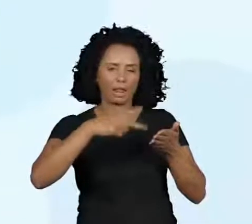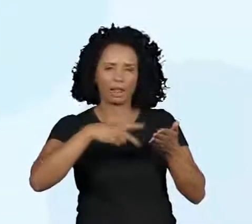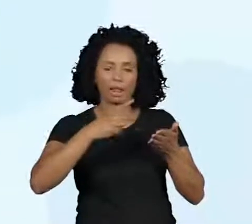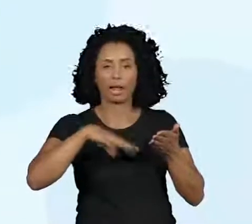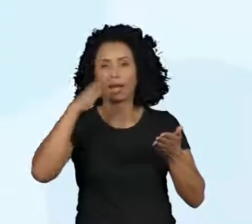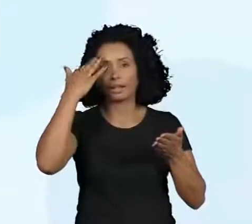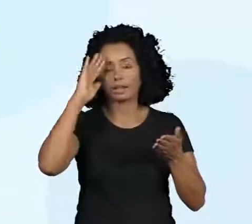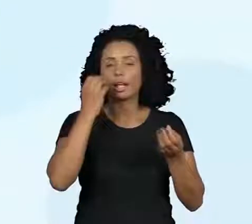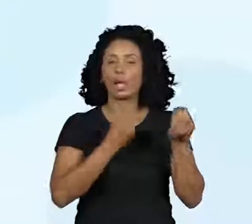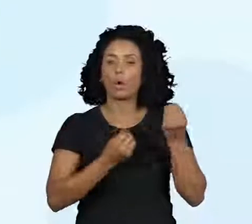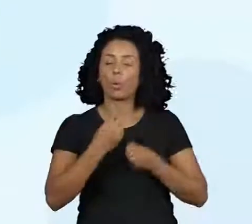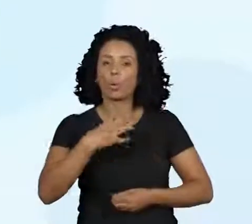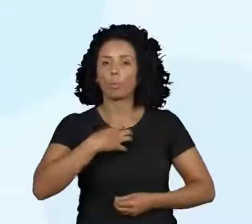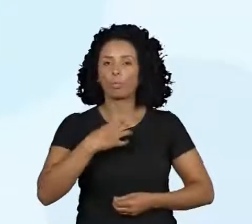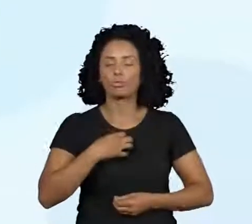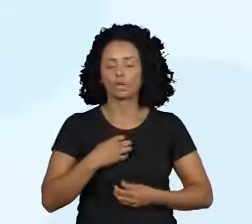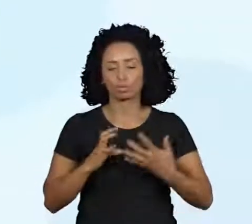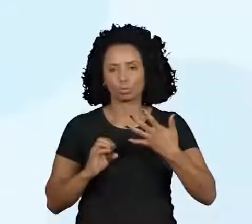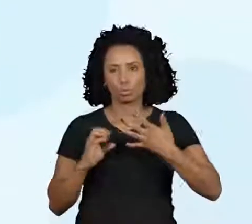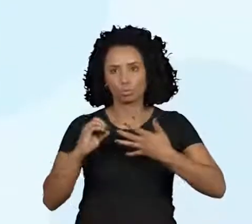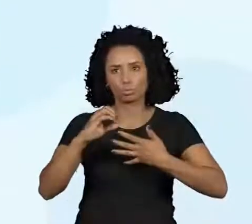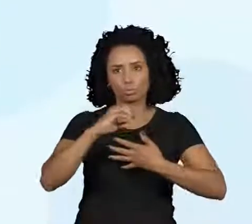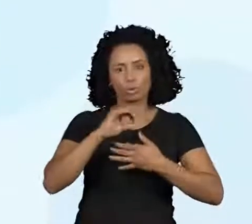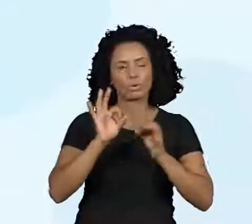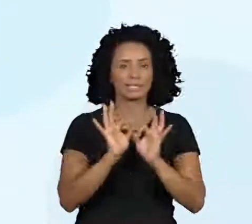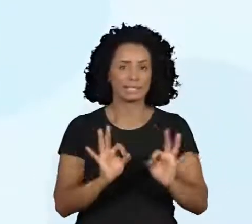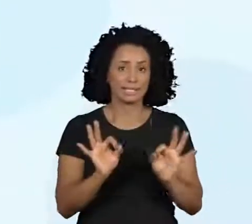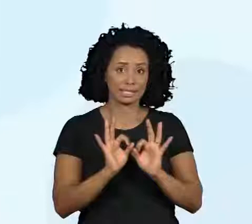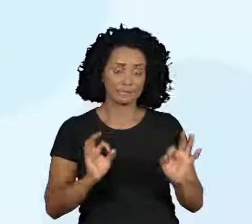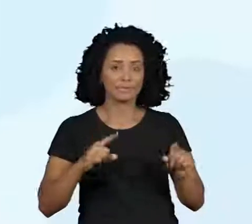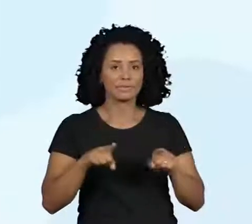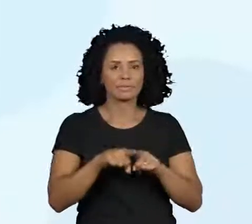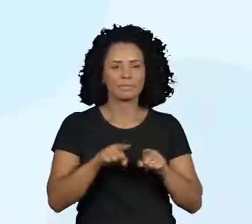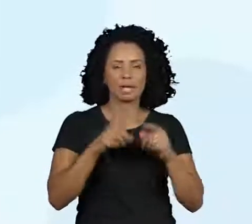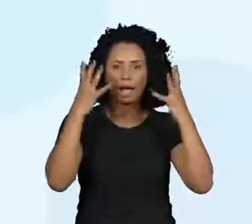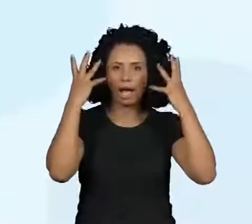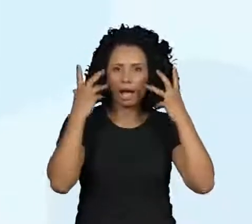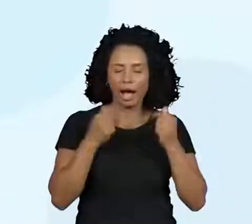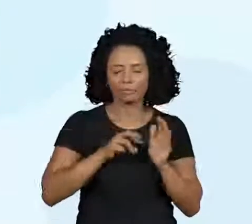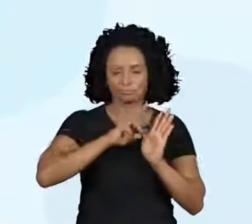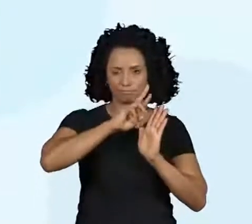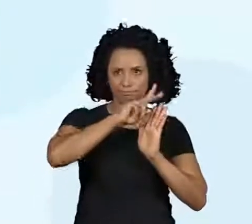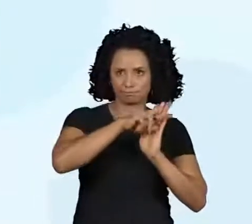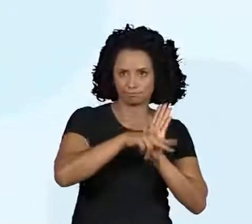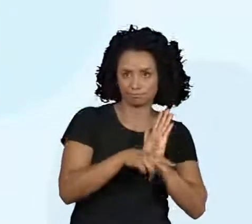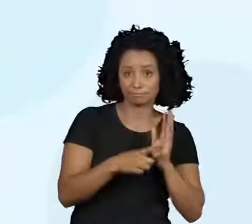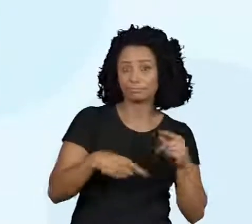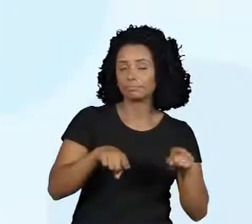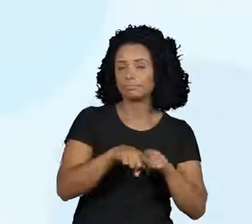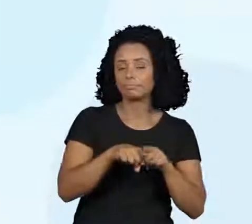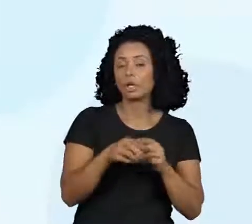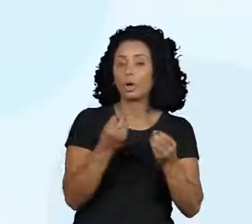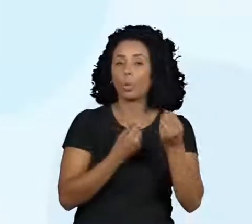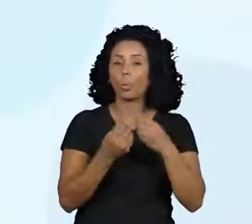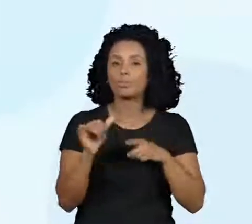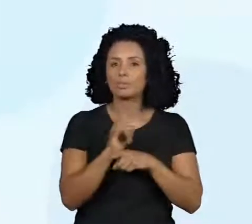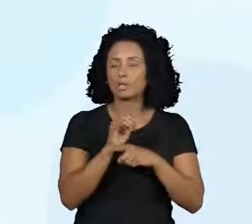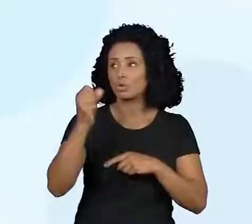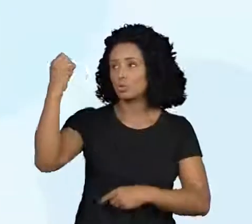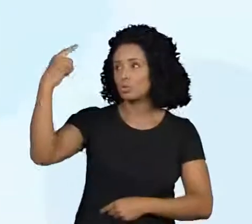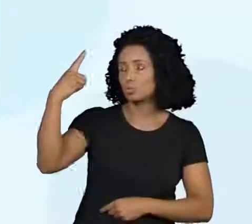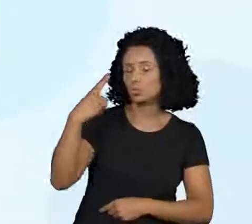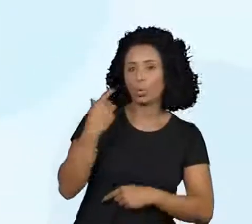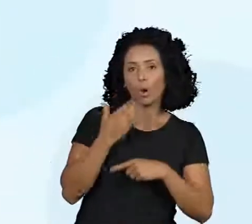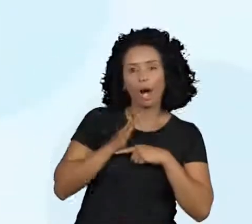alimentares simples, reconhecendo a posição ocupada pelos seres vivos nessas cadeias e o papel do sol como fonte primária